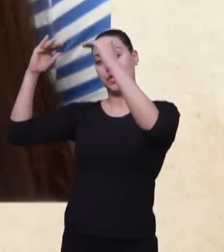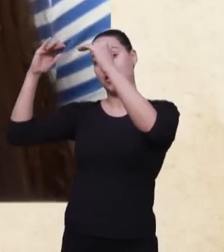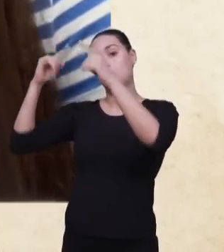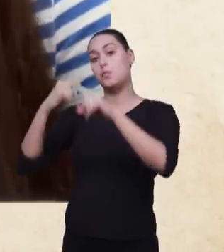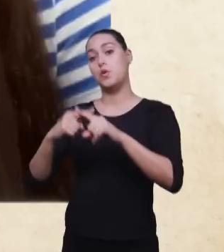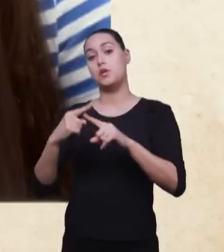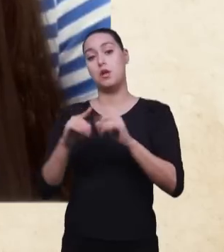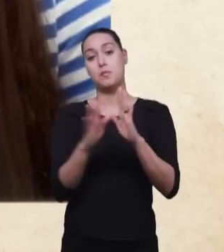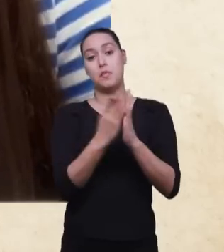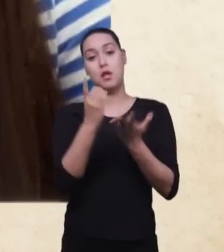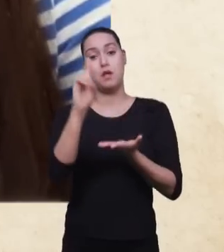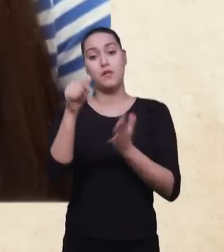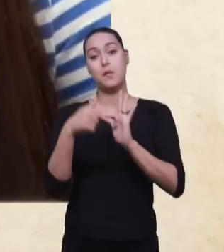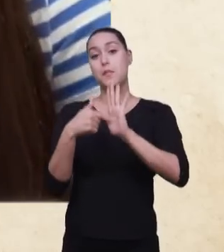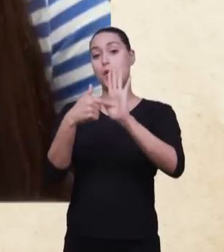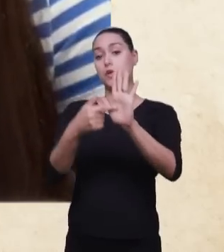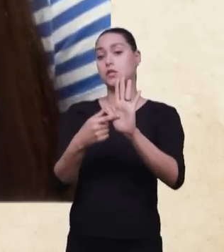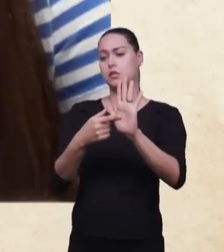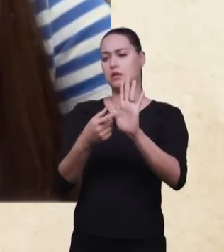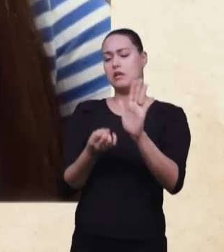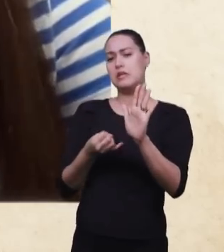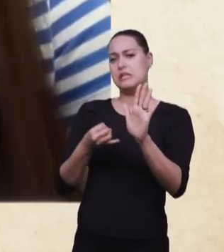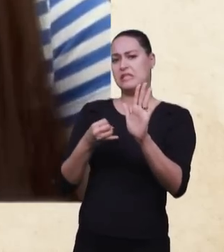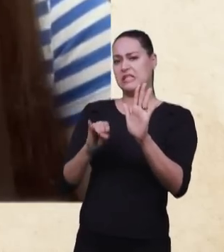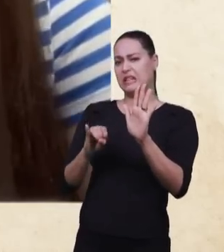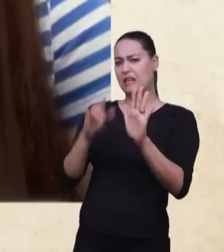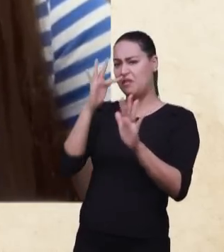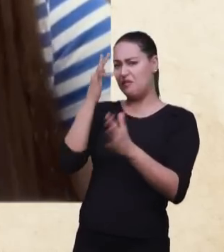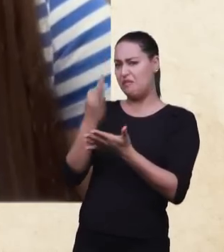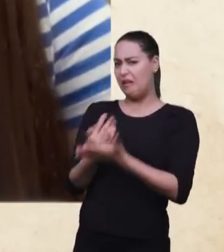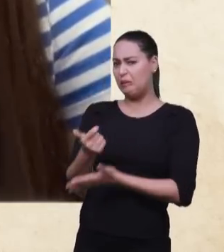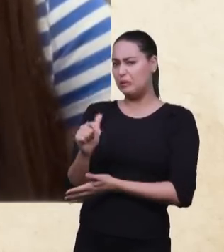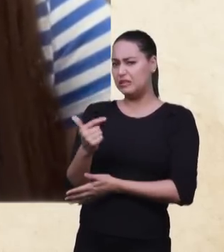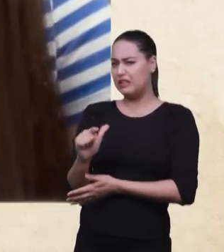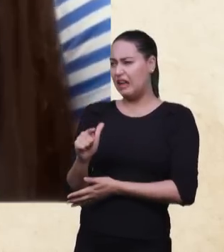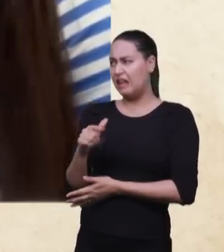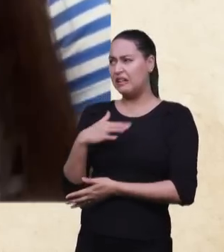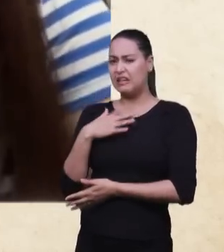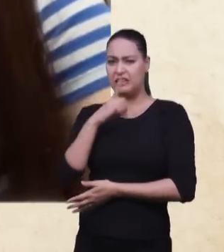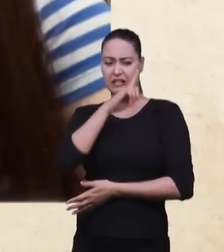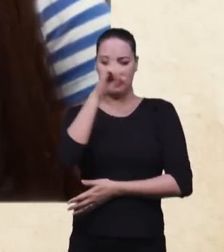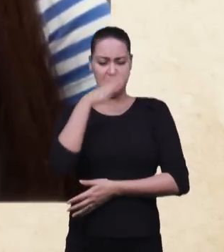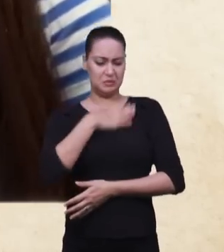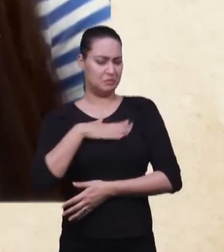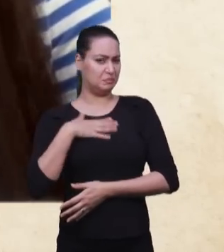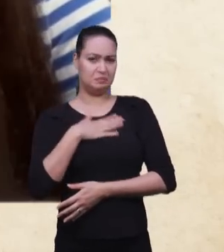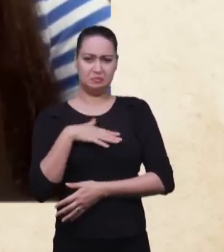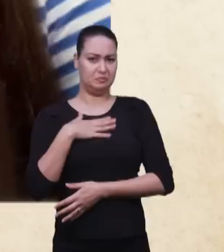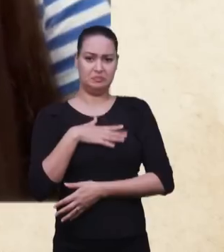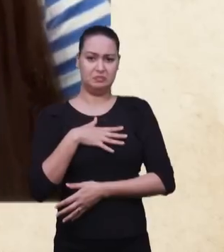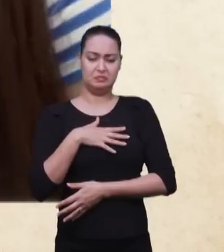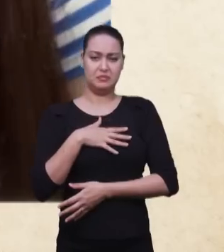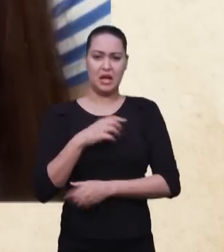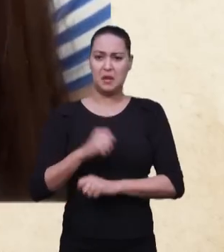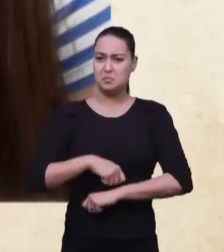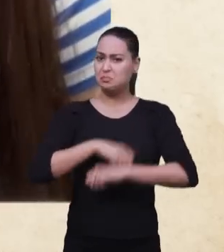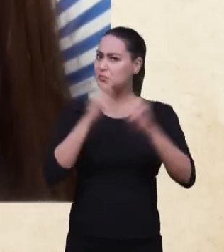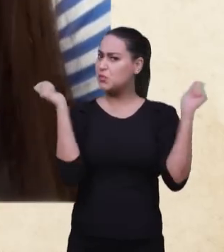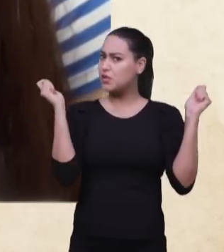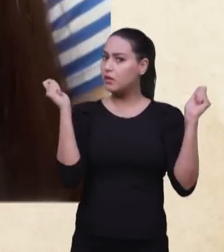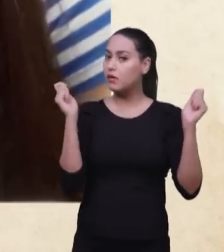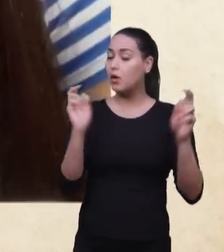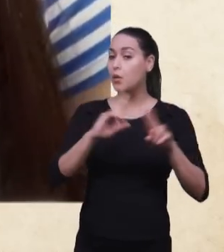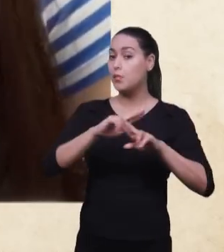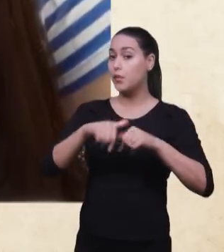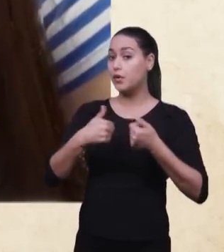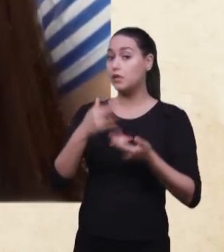obediência, porque a palavra também fala que sem fé é impossível agradar a Deus. Ou seja, a partir da fé que